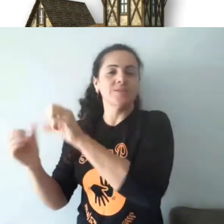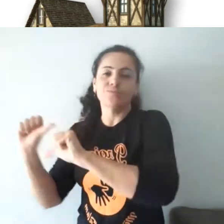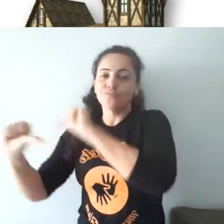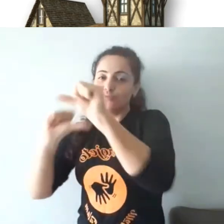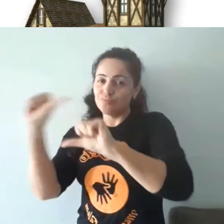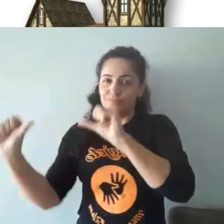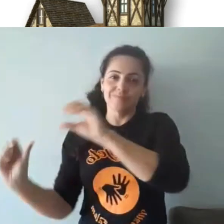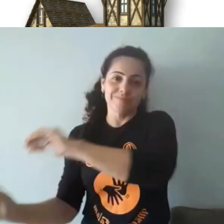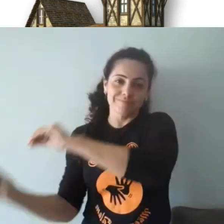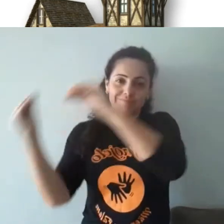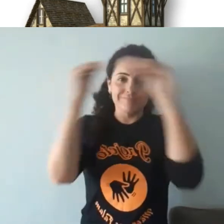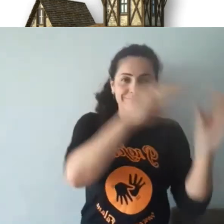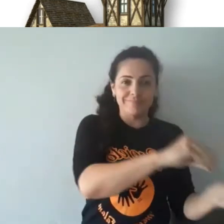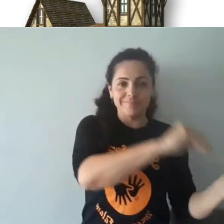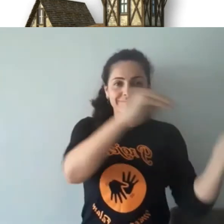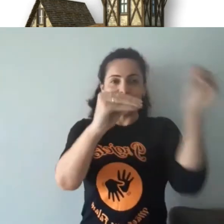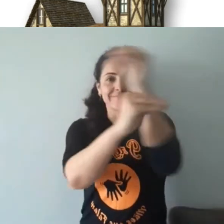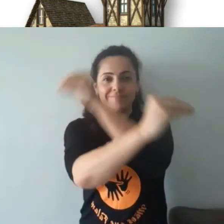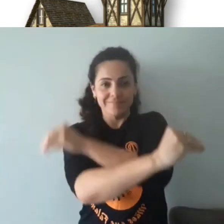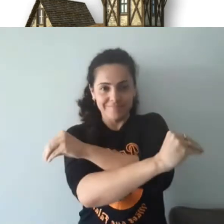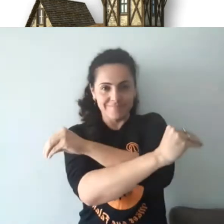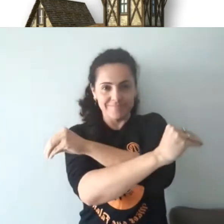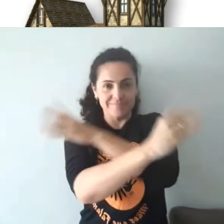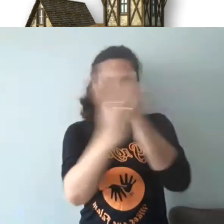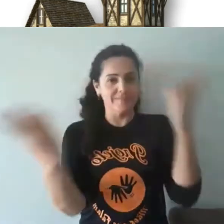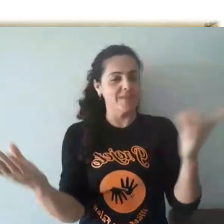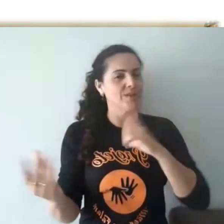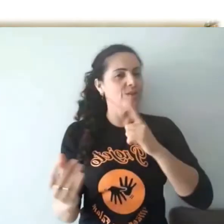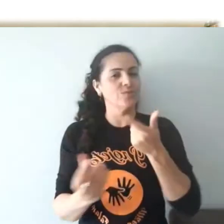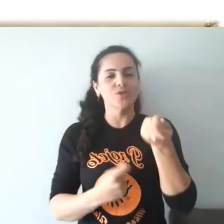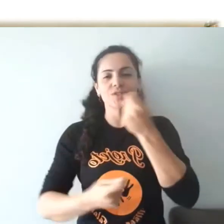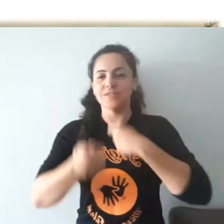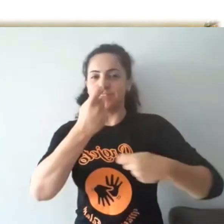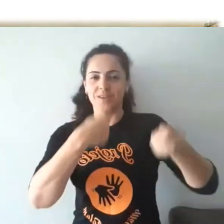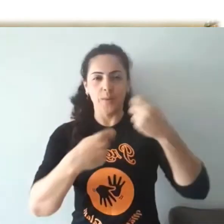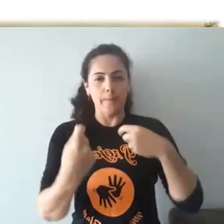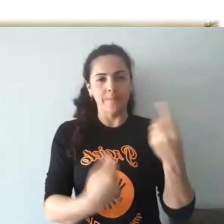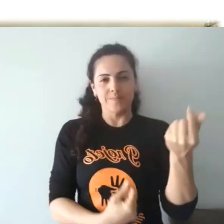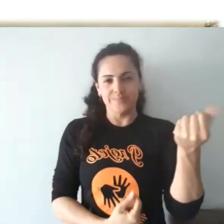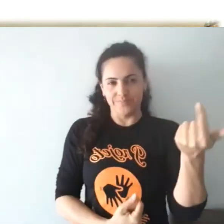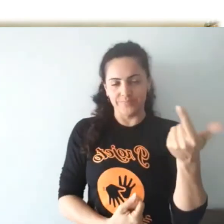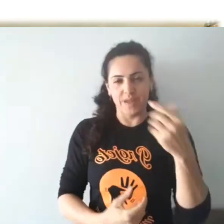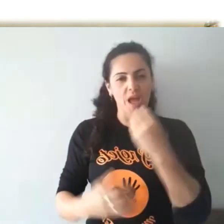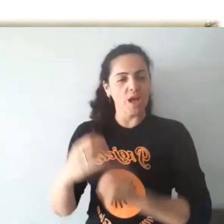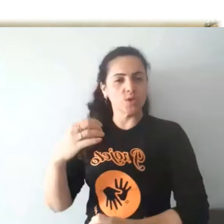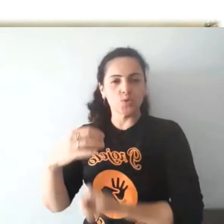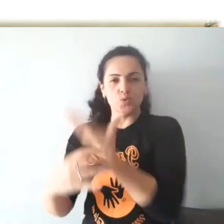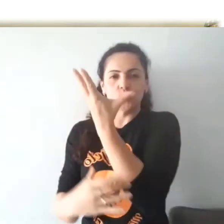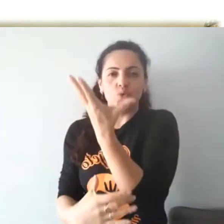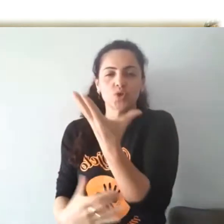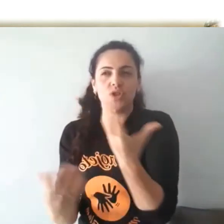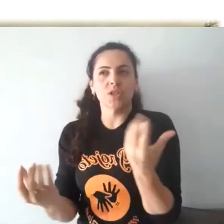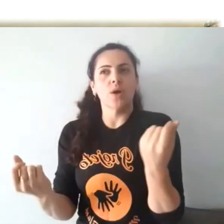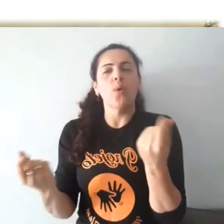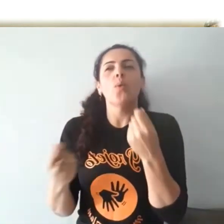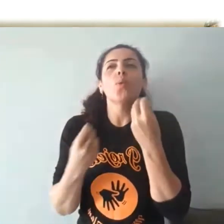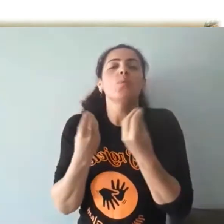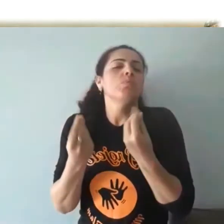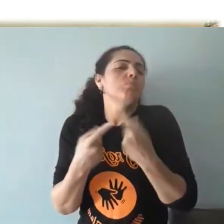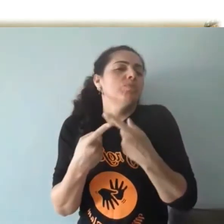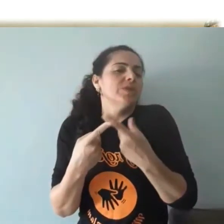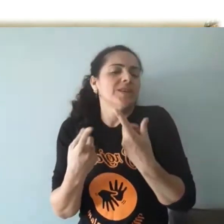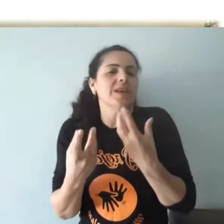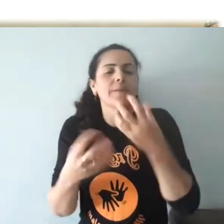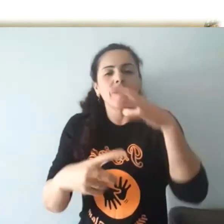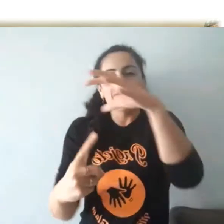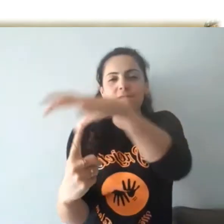tinha batata. Então, eram feitos escambos, não era realizado o comércio nesse período. E surge, então, uma certa comercialização. Por quê?